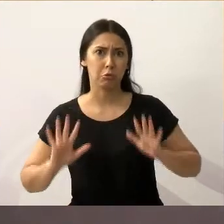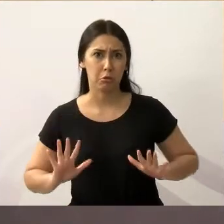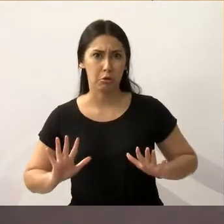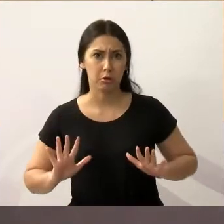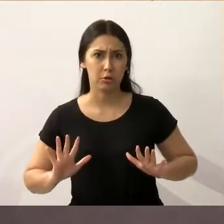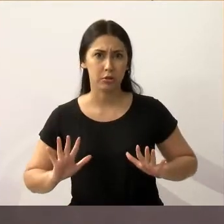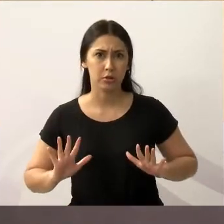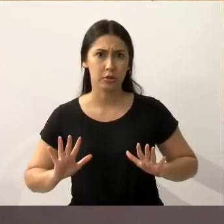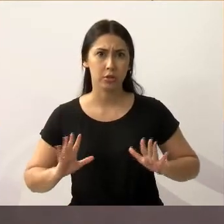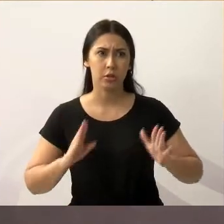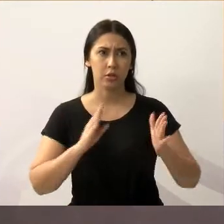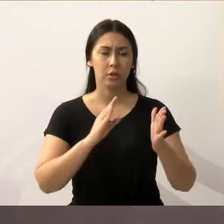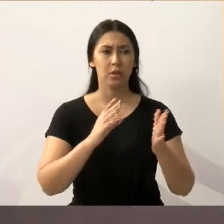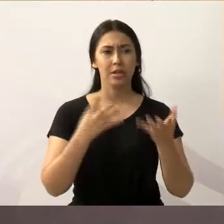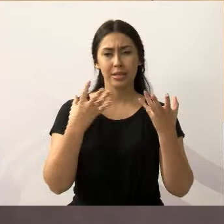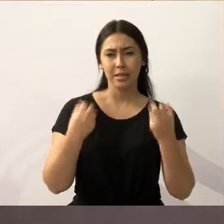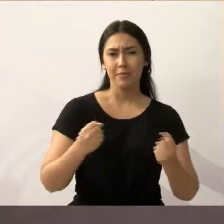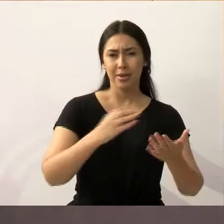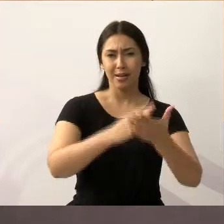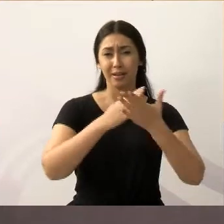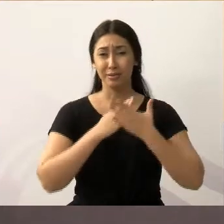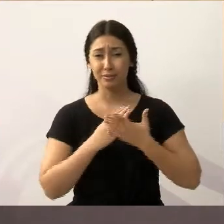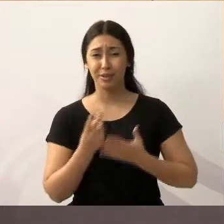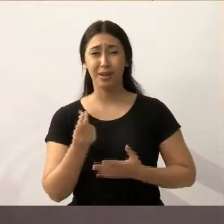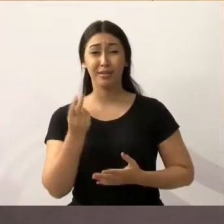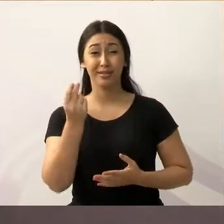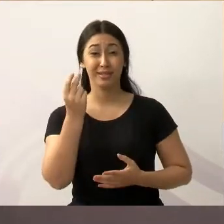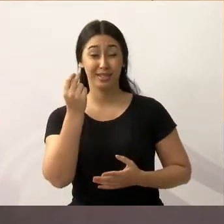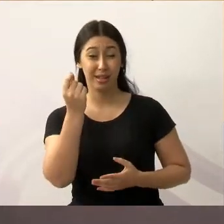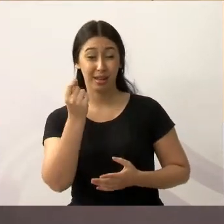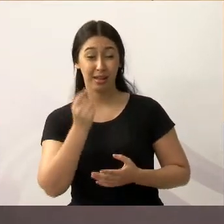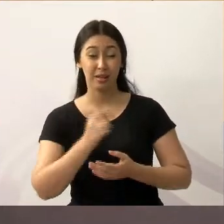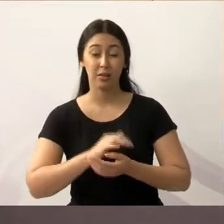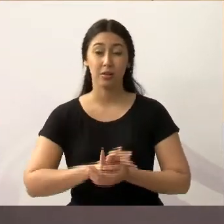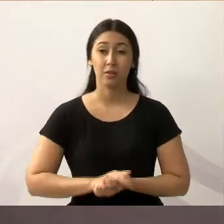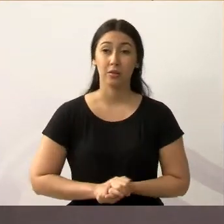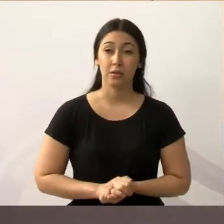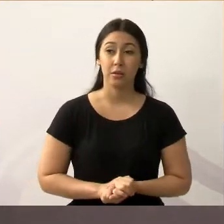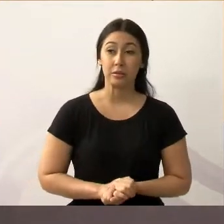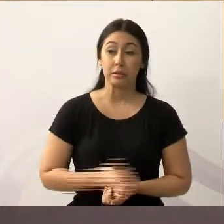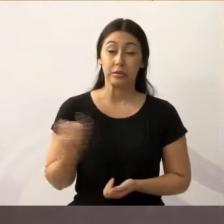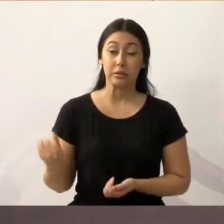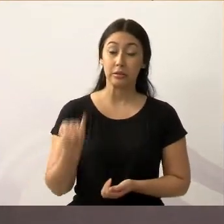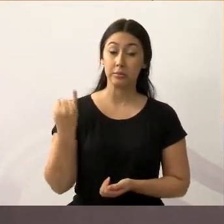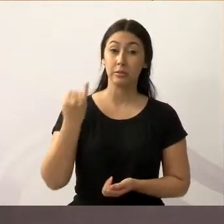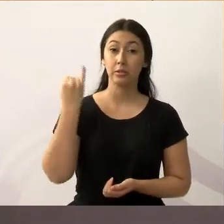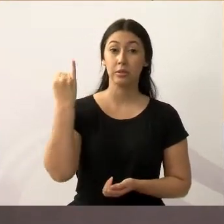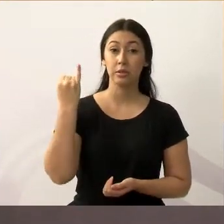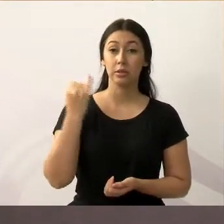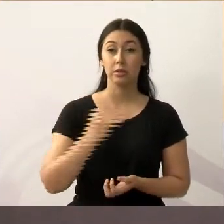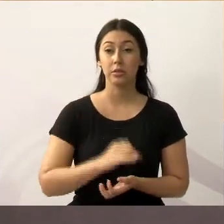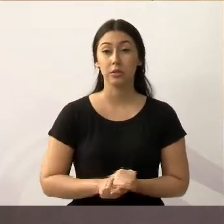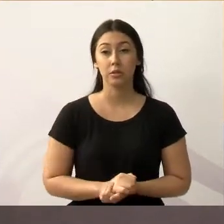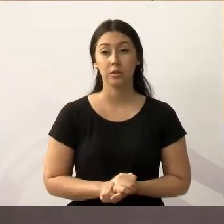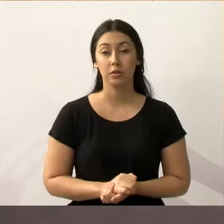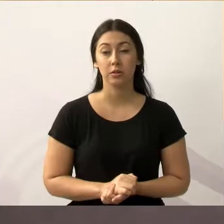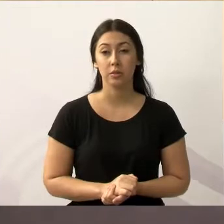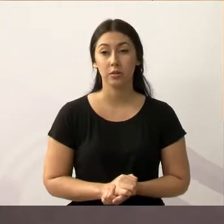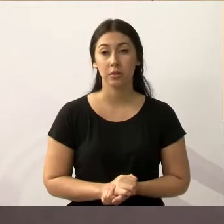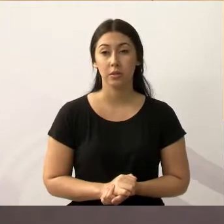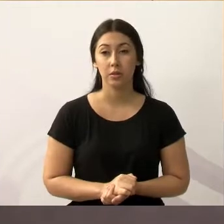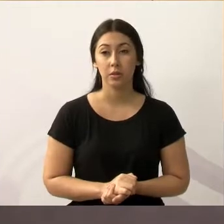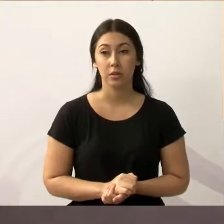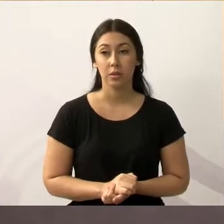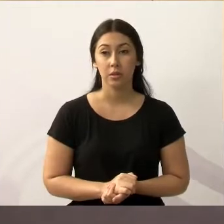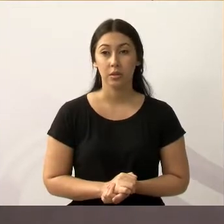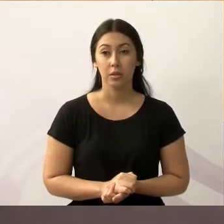auxílio complementar financeiro de caráter emergencial excepcional